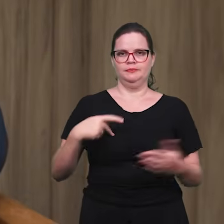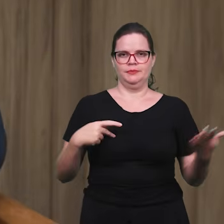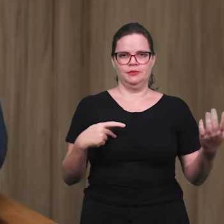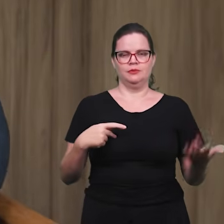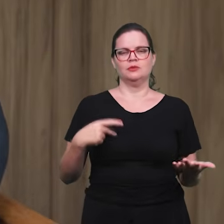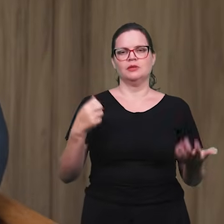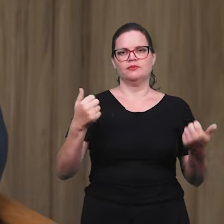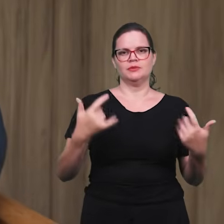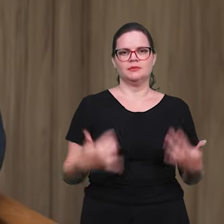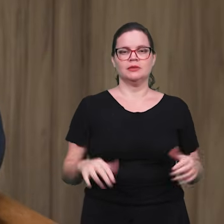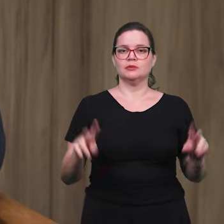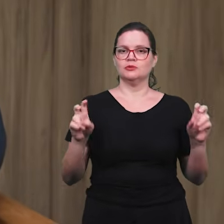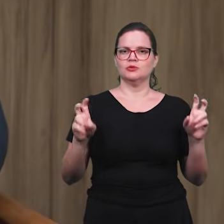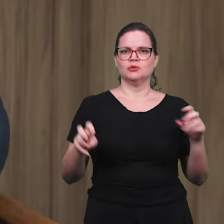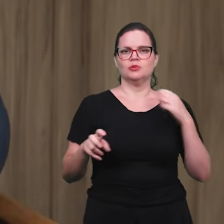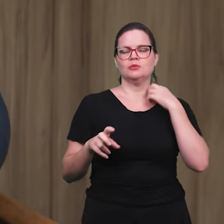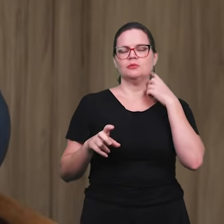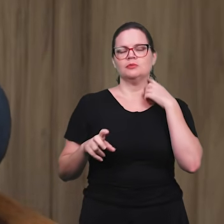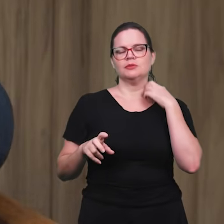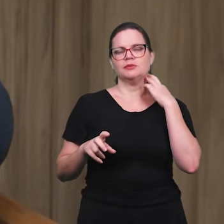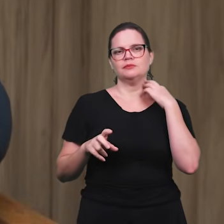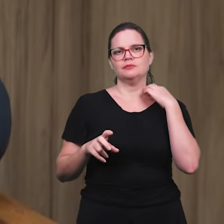pastor comentou sobre